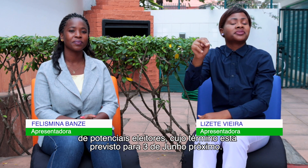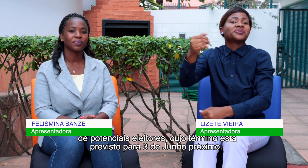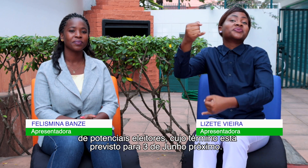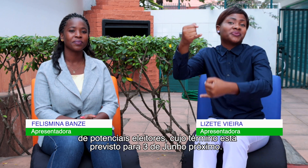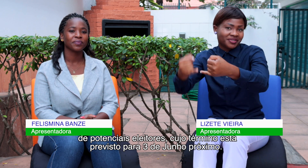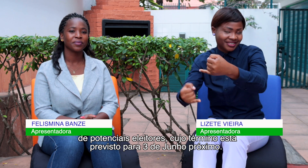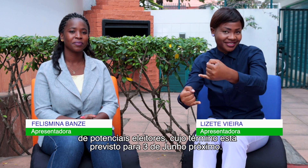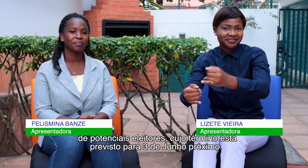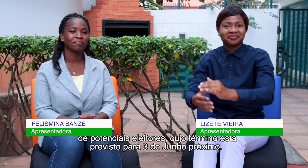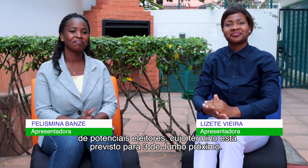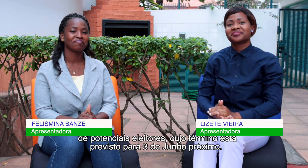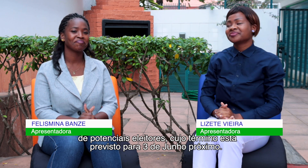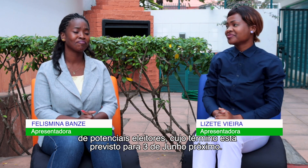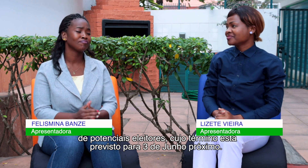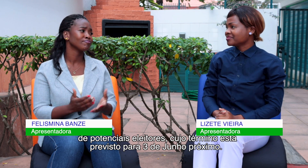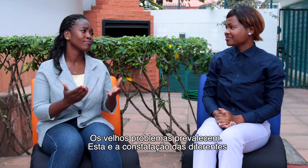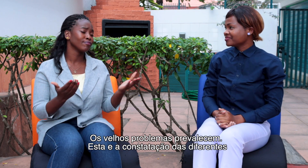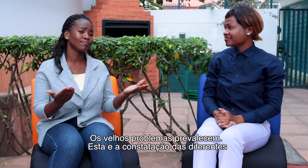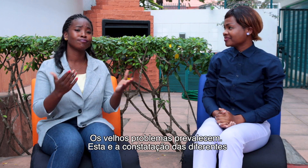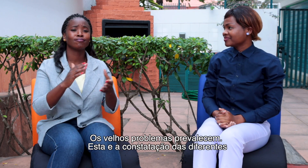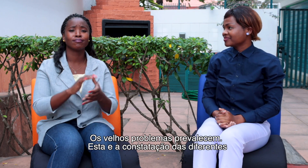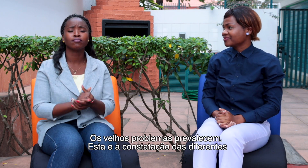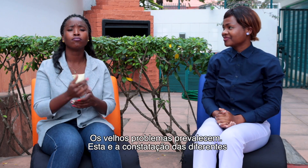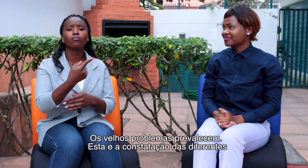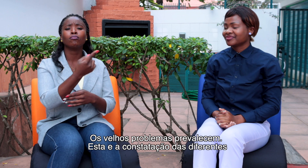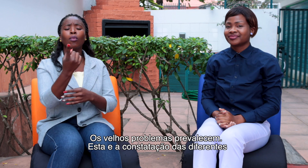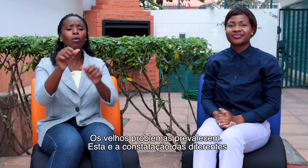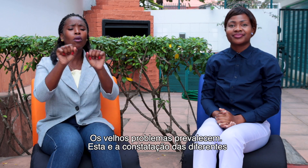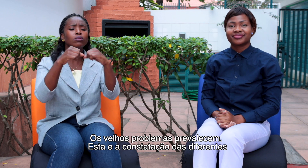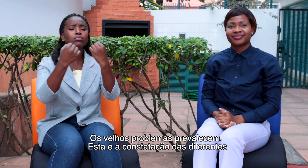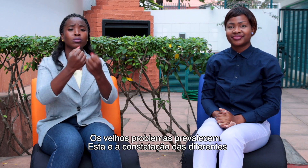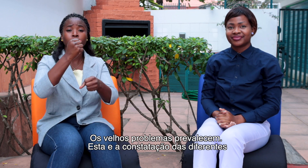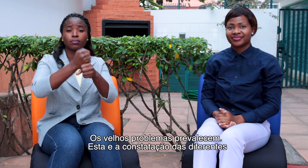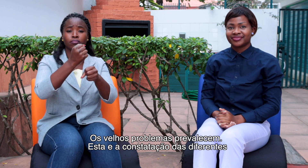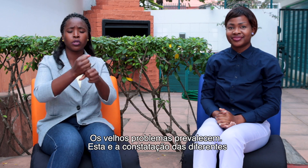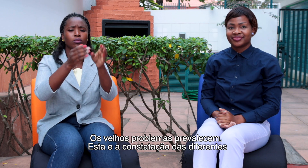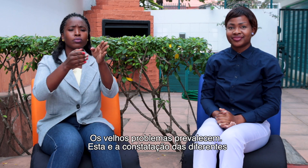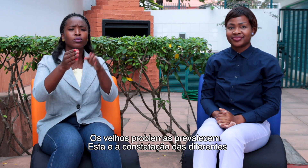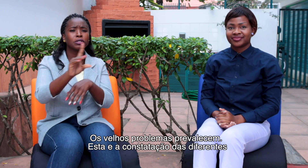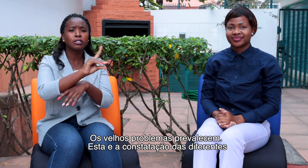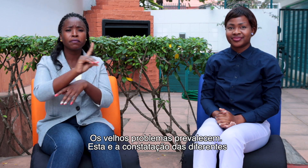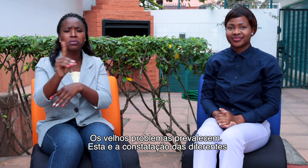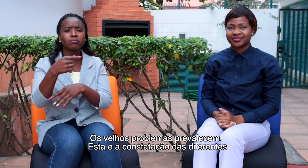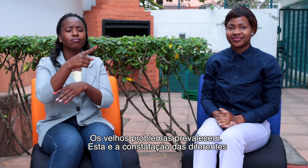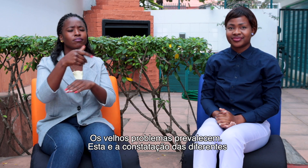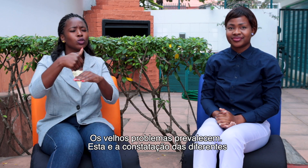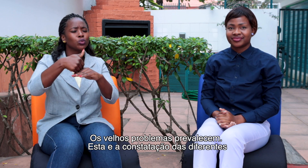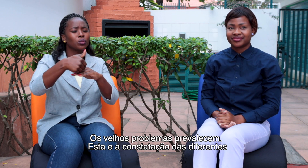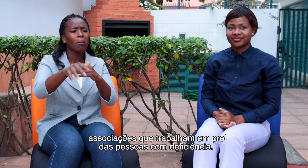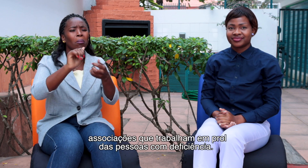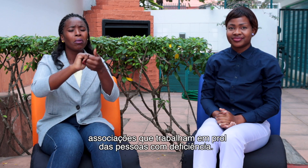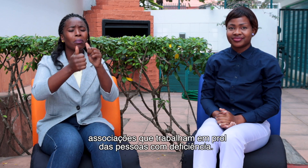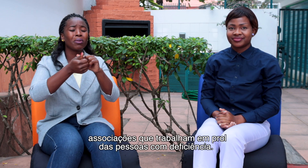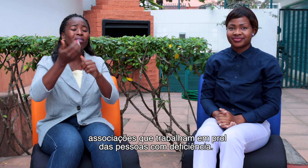está previsto para 3 de junho próximo. Os velhos problemas prevalecem. Esta é a constatação das